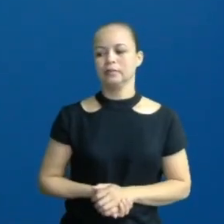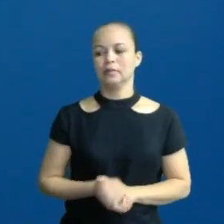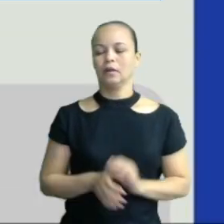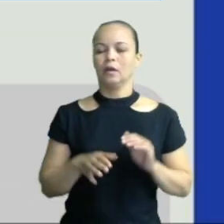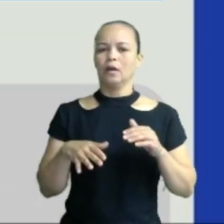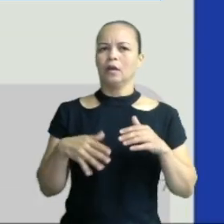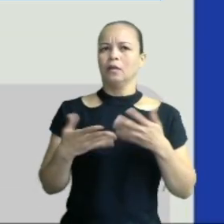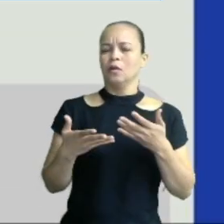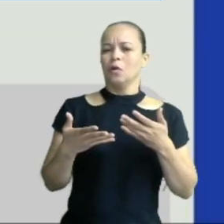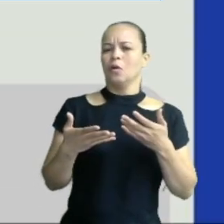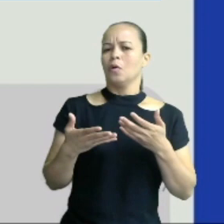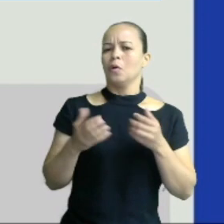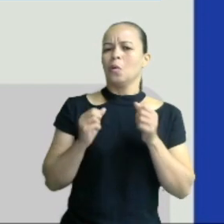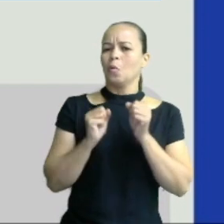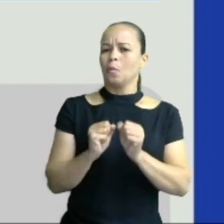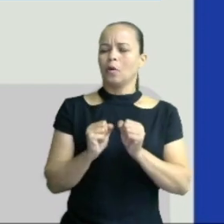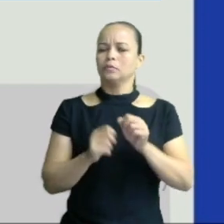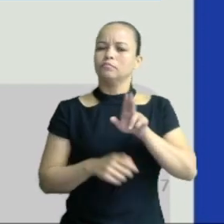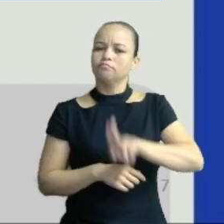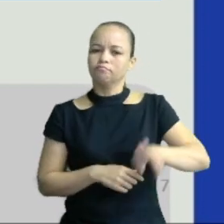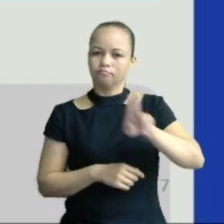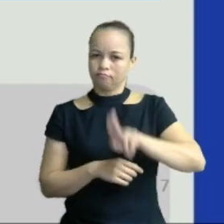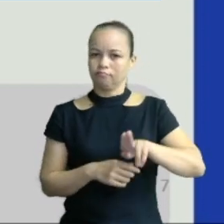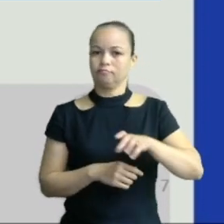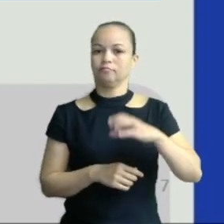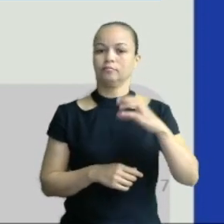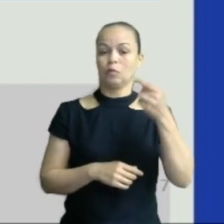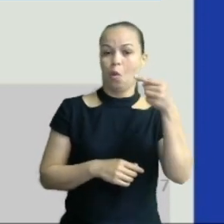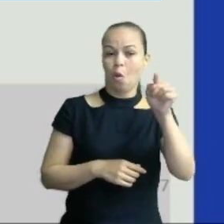Quando podemos utilizar mais crase, professor?